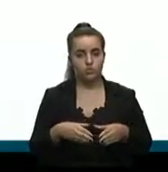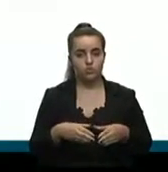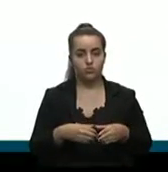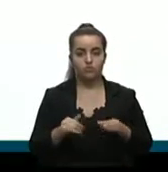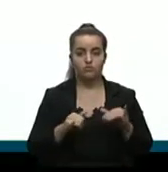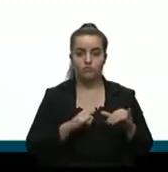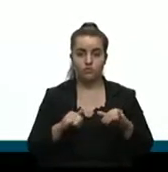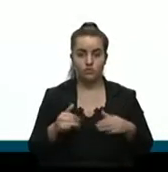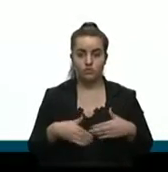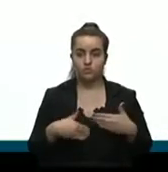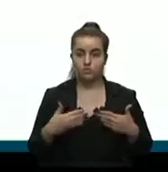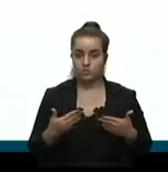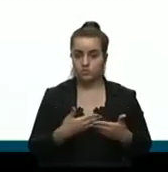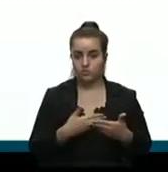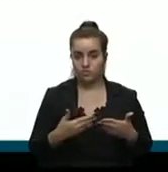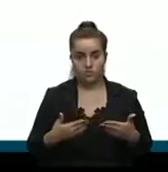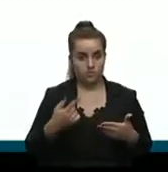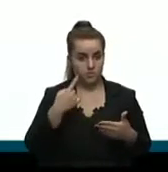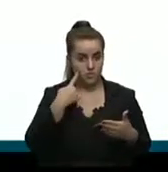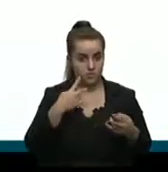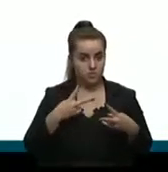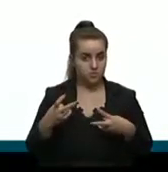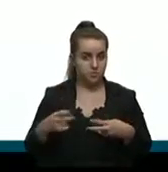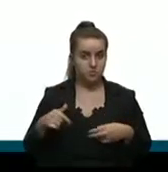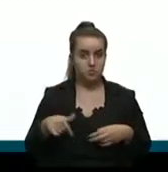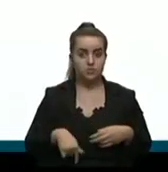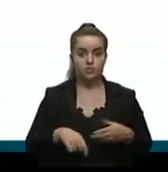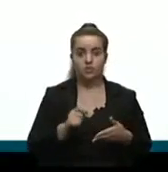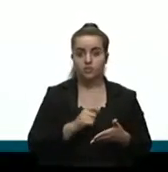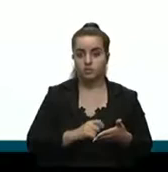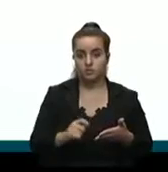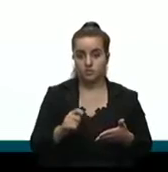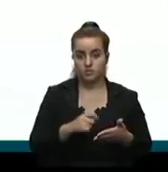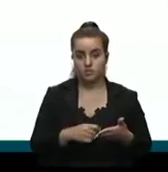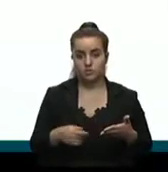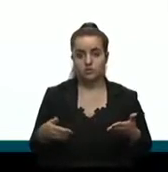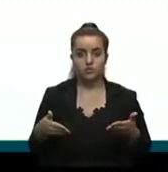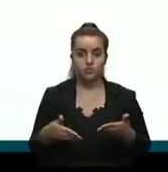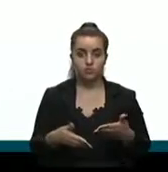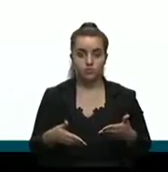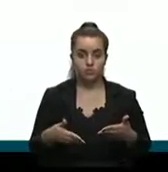Sempre quando você se deparar com essa notação,